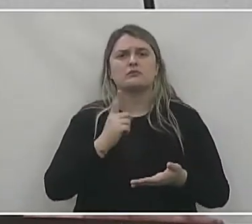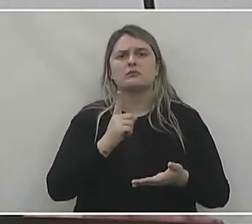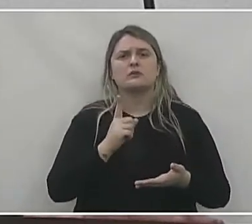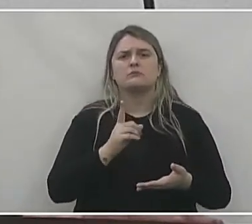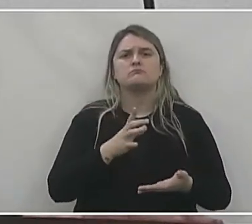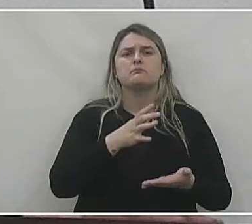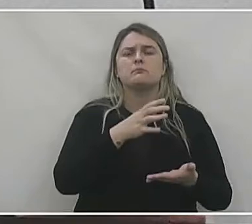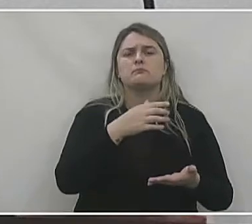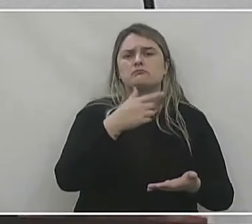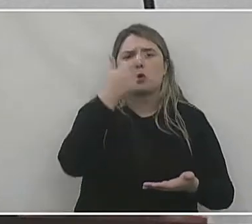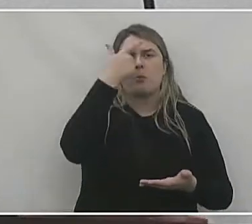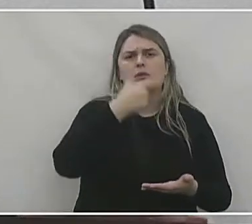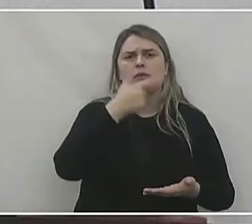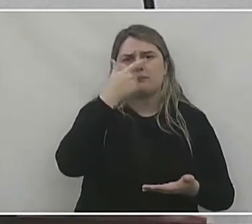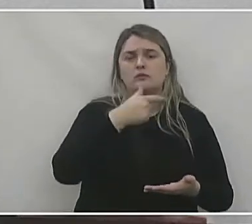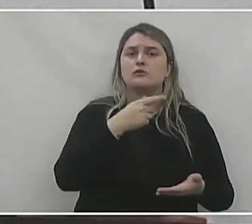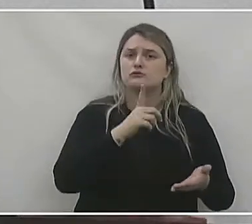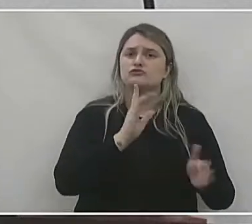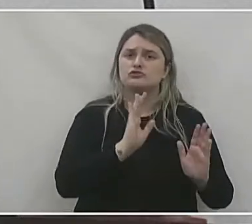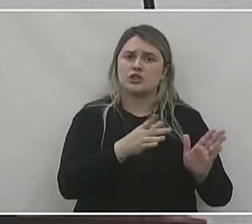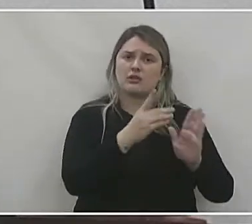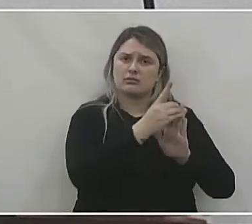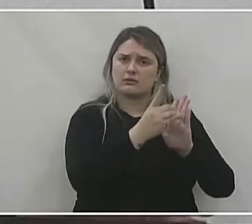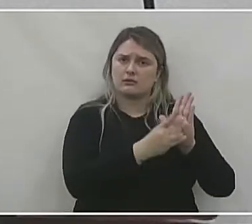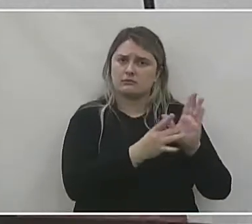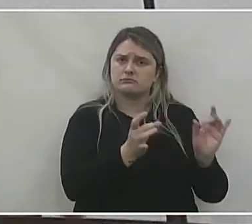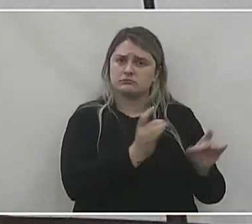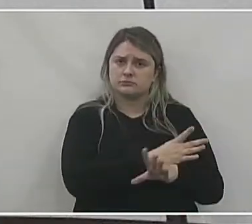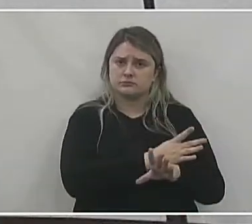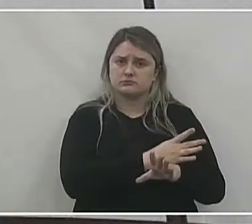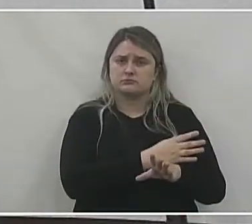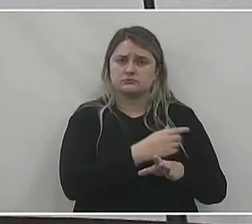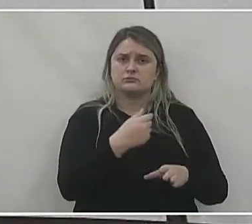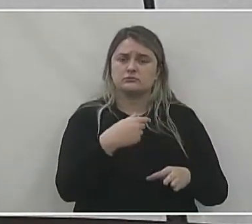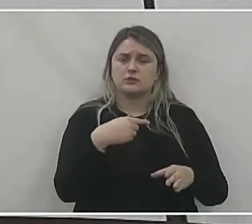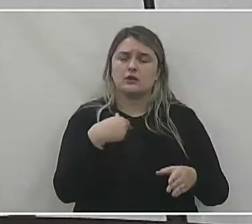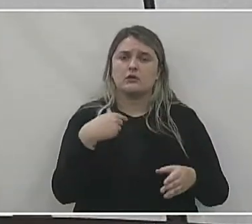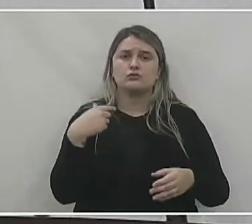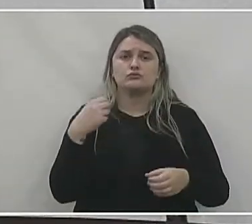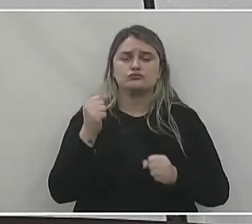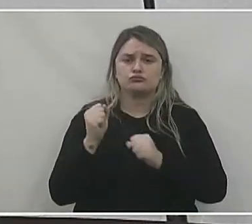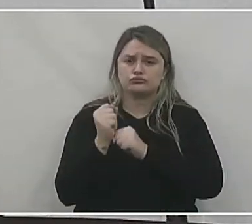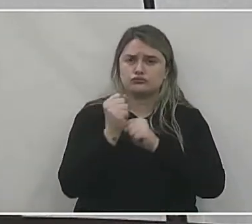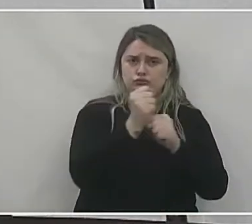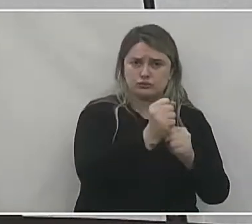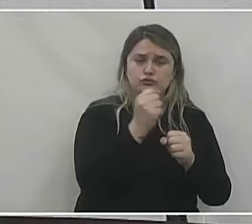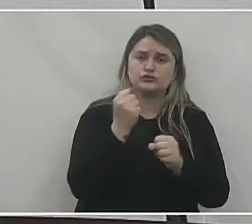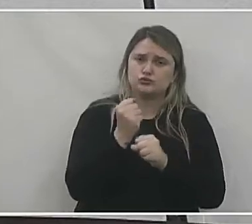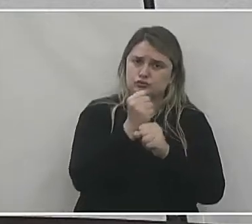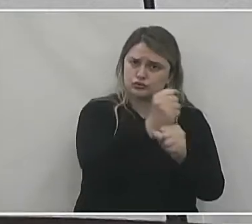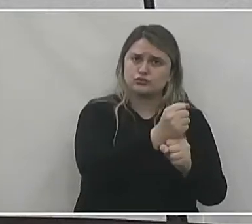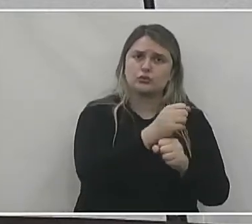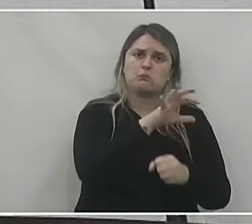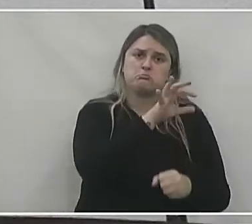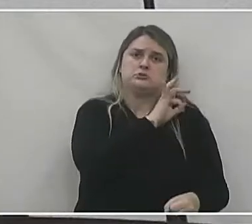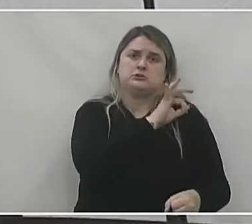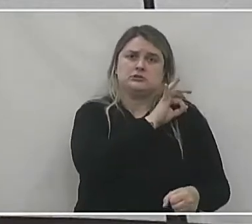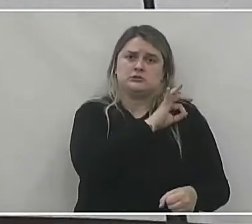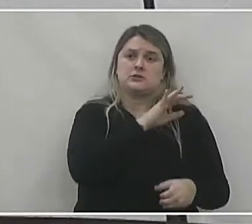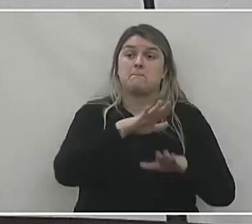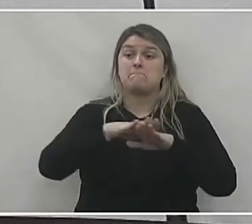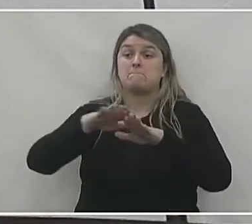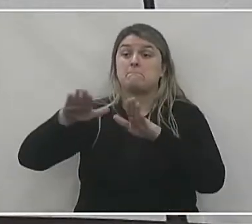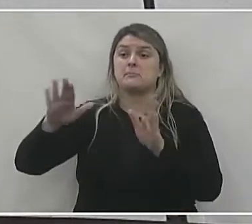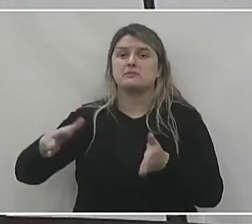tomar as atitudes. E eu estava com os decretos prontos. Daí eu entrei com a polícia dentro da Assembleia, numa mesa no